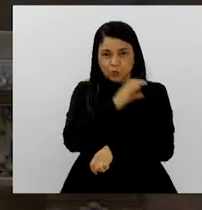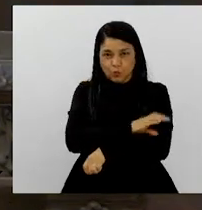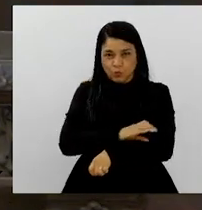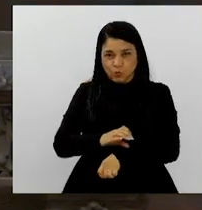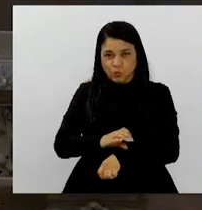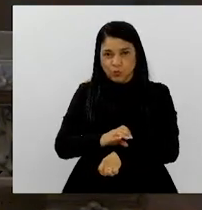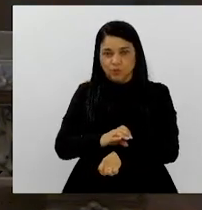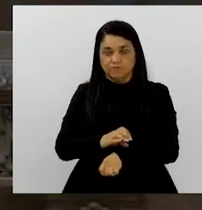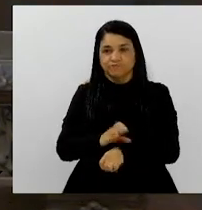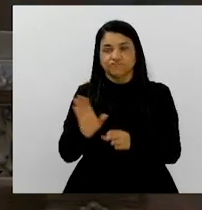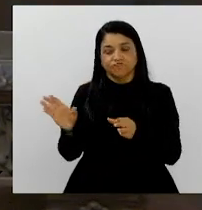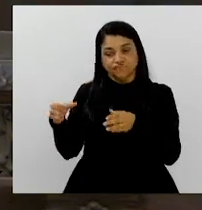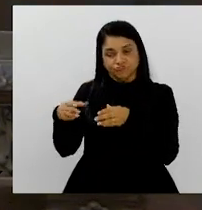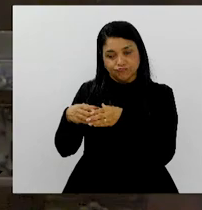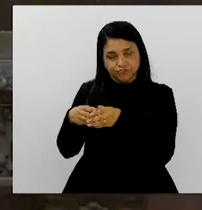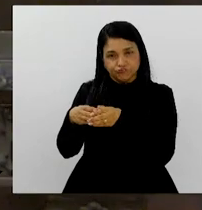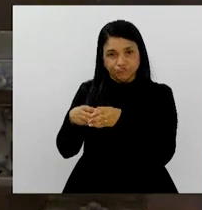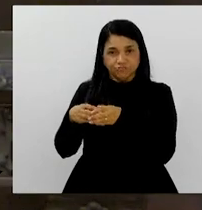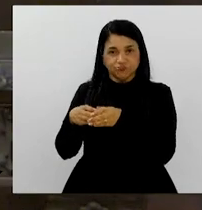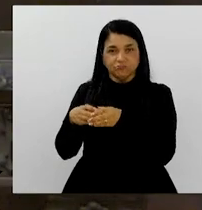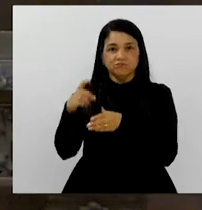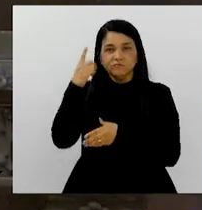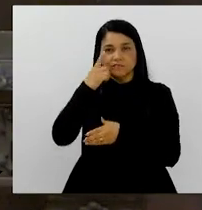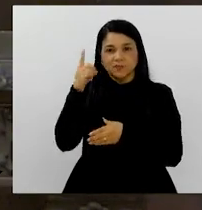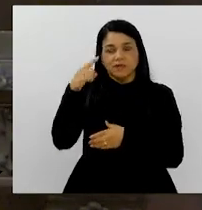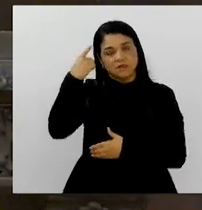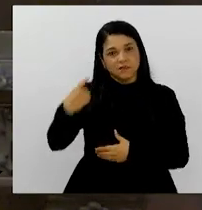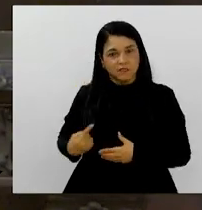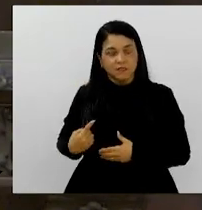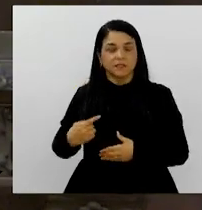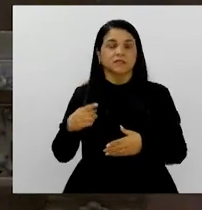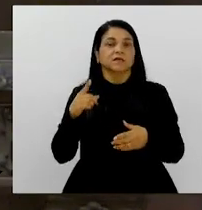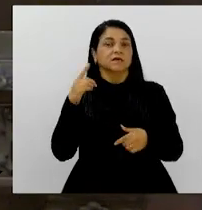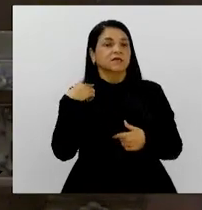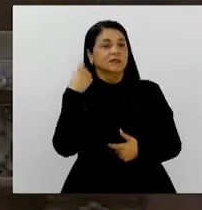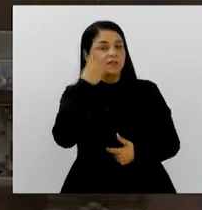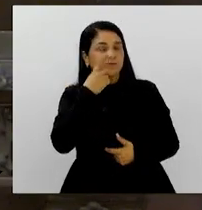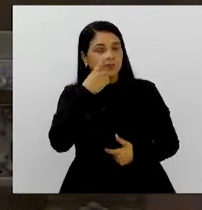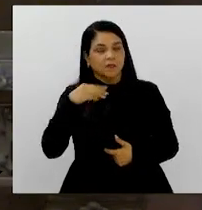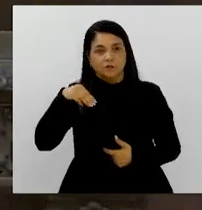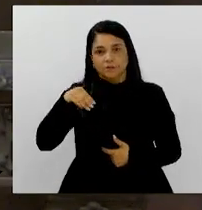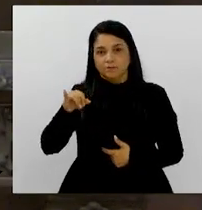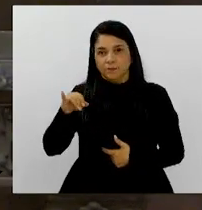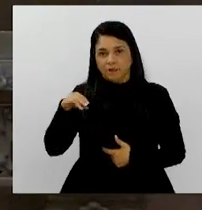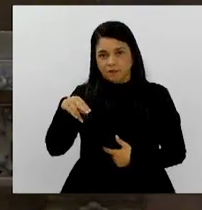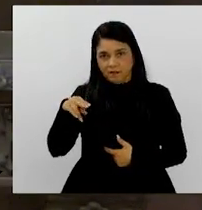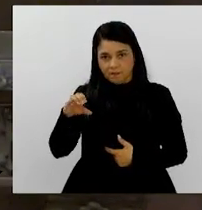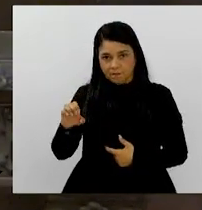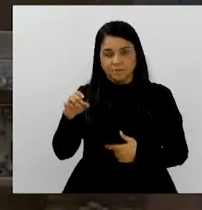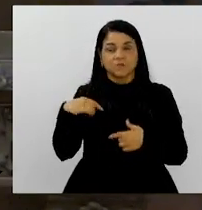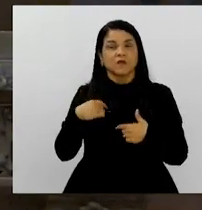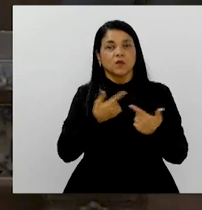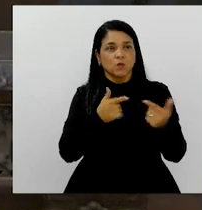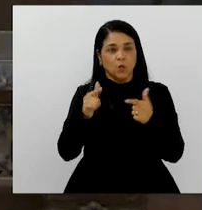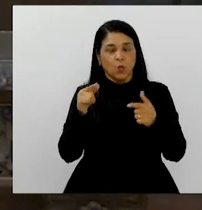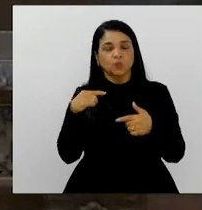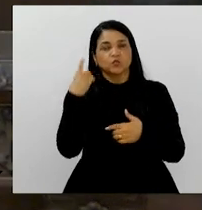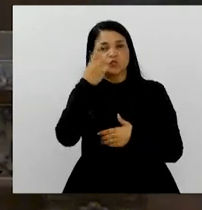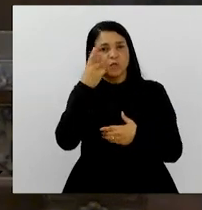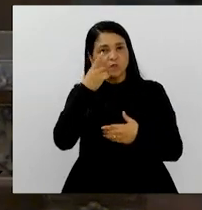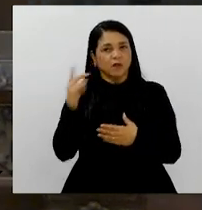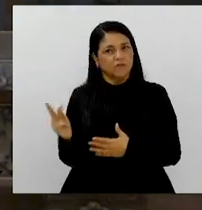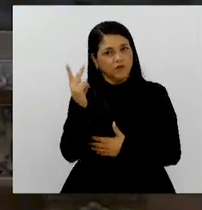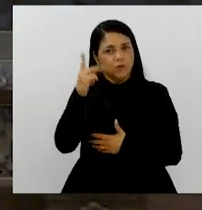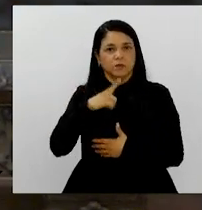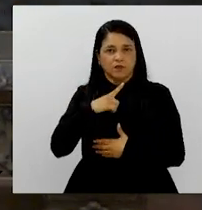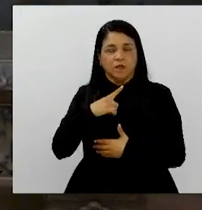composta aqui pela deputada Dani Balbi, pelo deputado Carlos Mink, por outros deputados valorosos, como a deputada